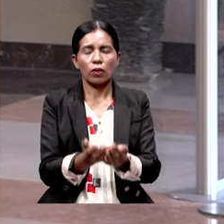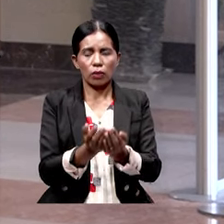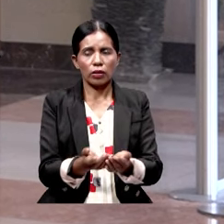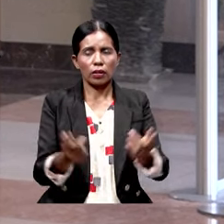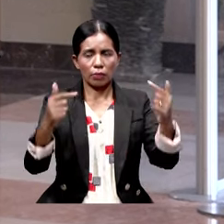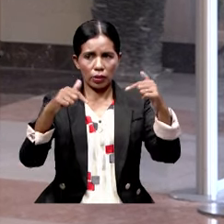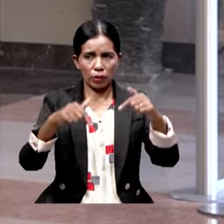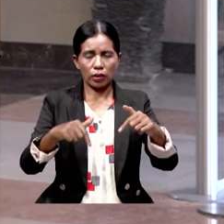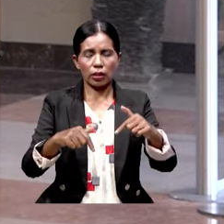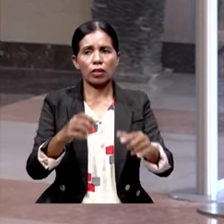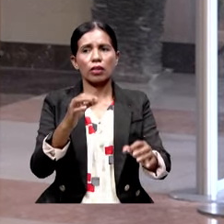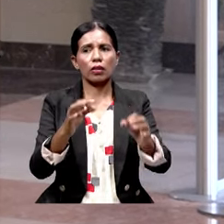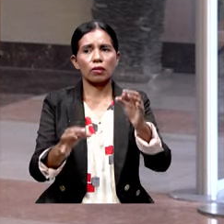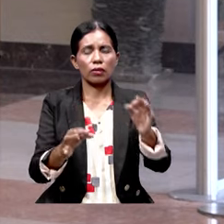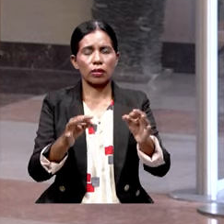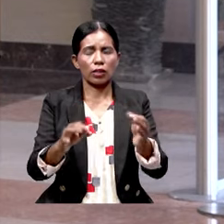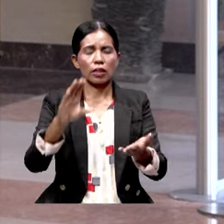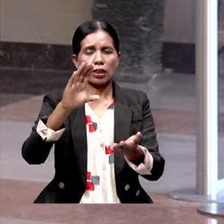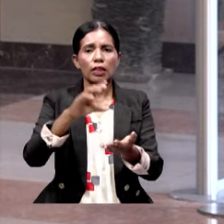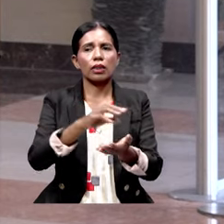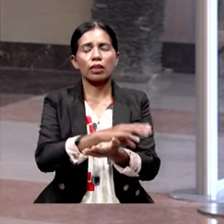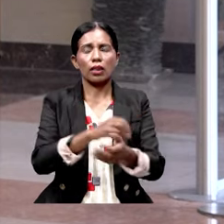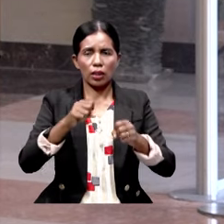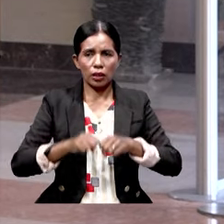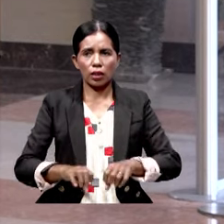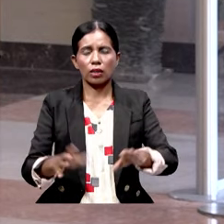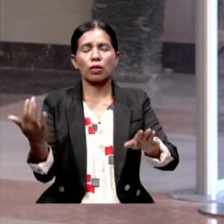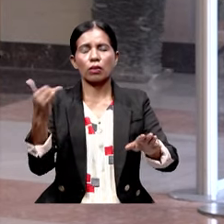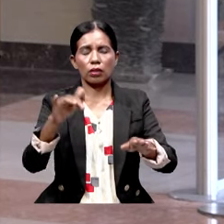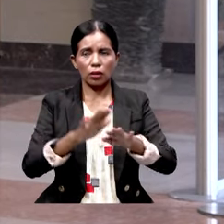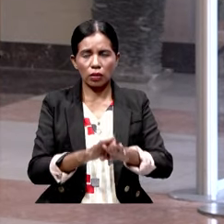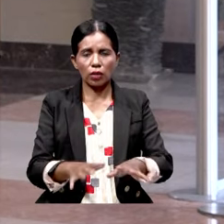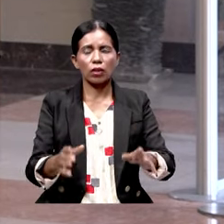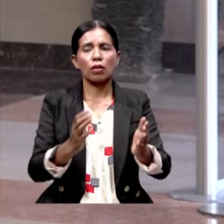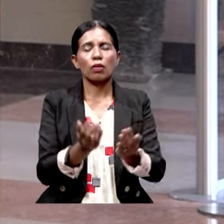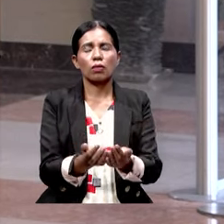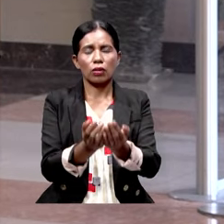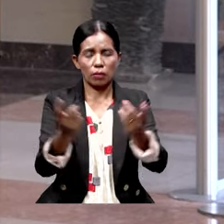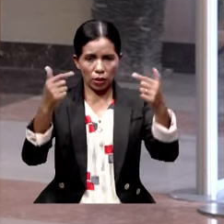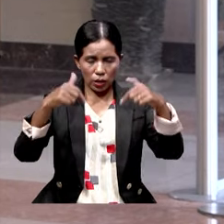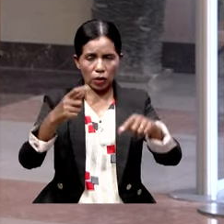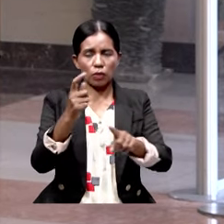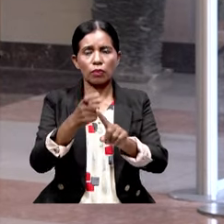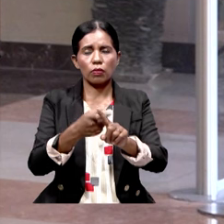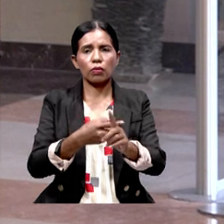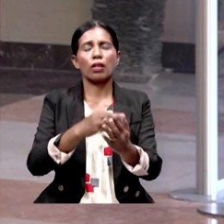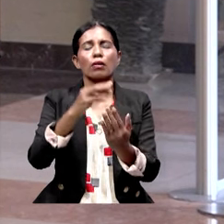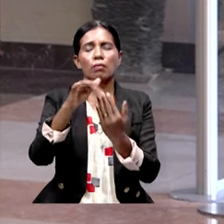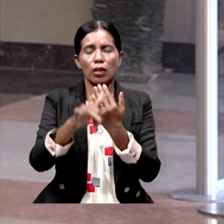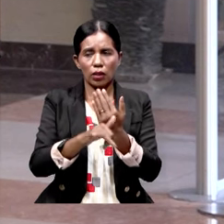se natureza ho tu tá se ser nemos calma rone se to né fula maio e fula maio né